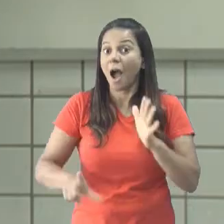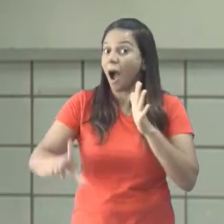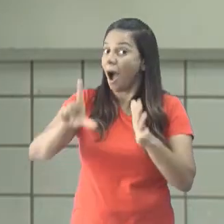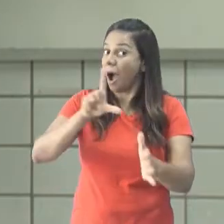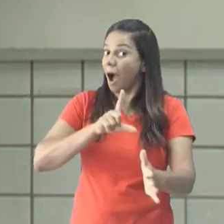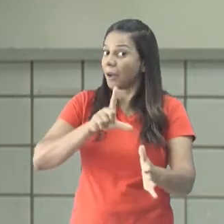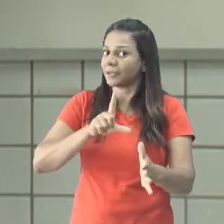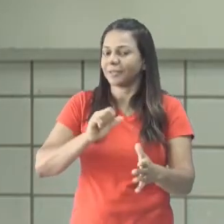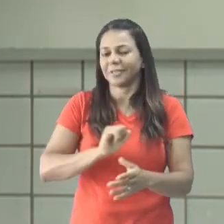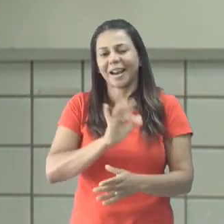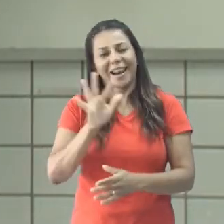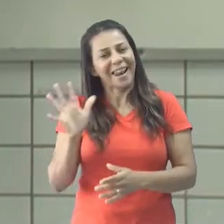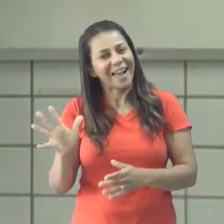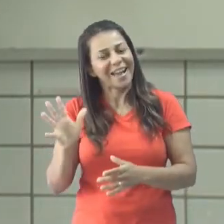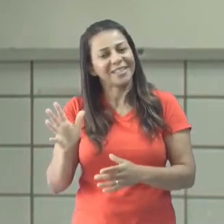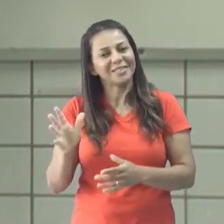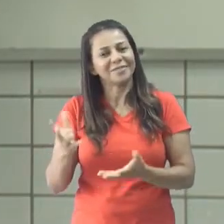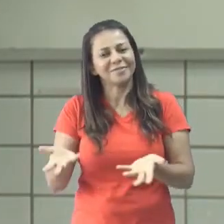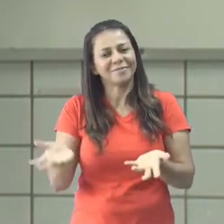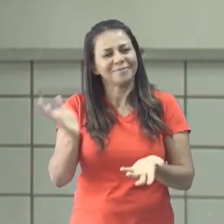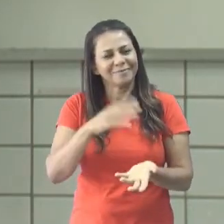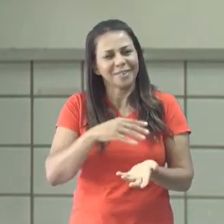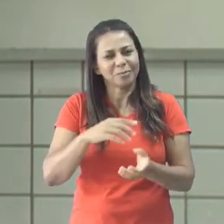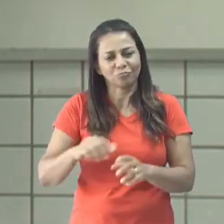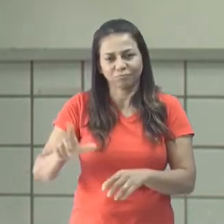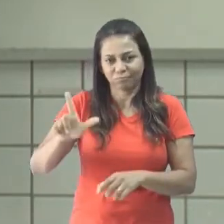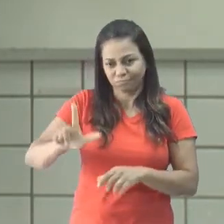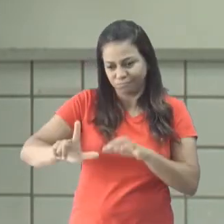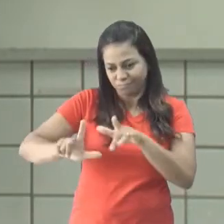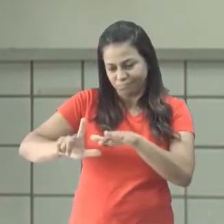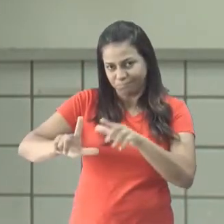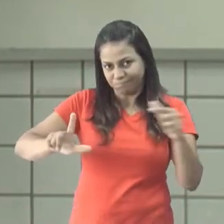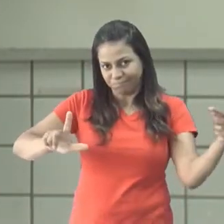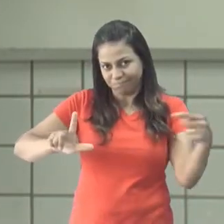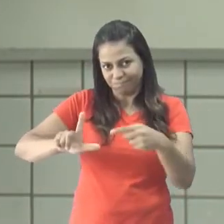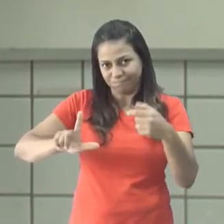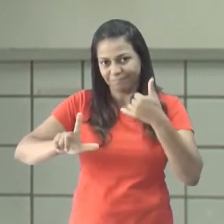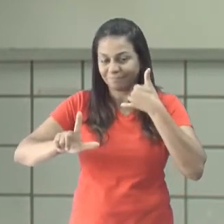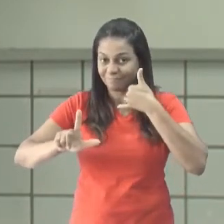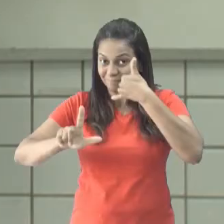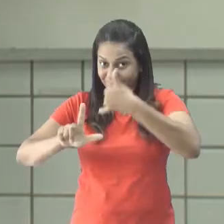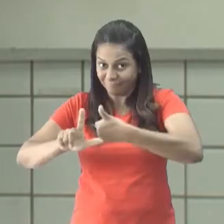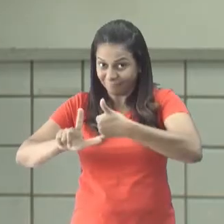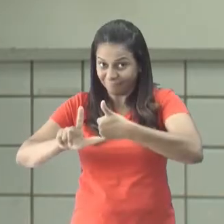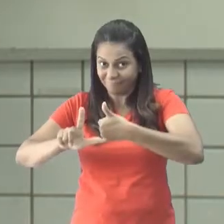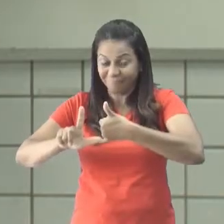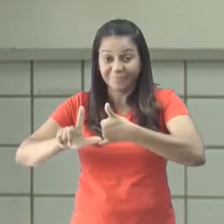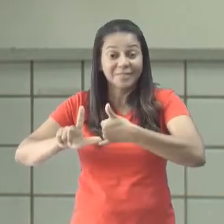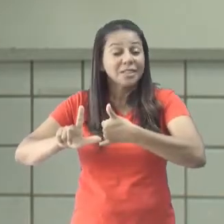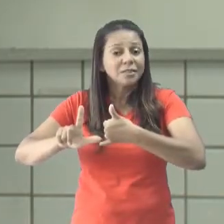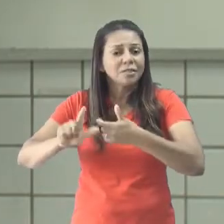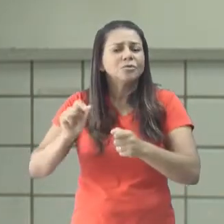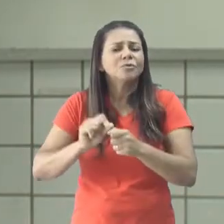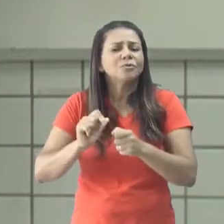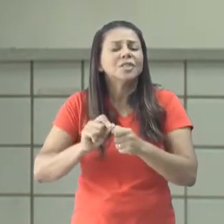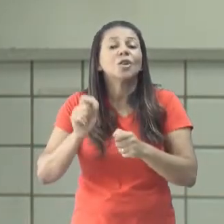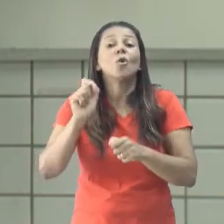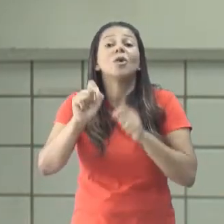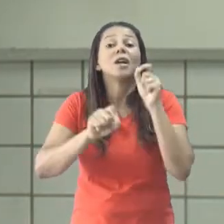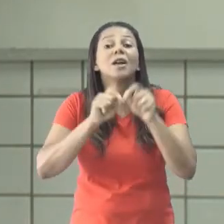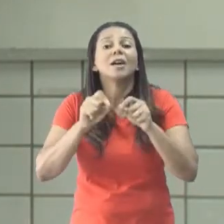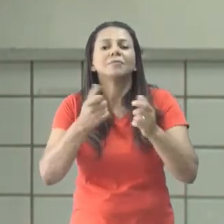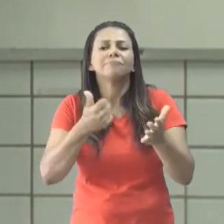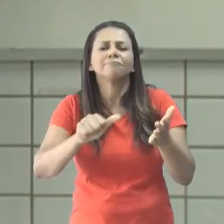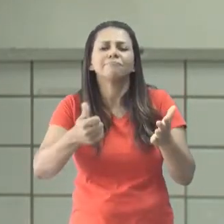antes, claro, nós vamos apontar a câmera do celular aqui para o QR Code e fazer a avaliação